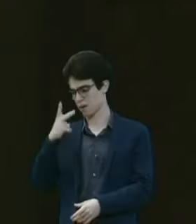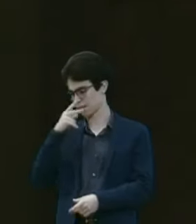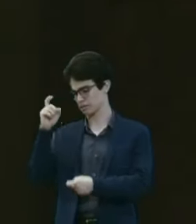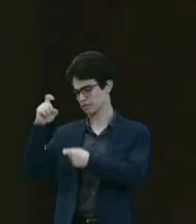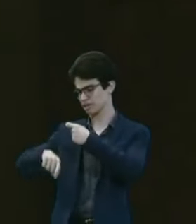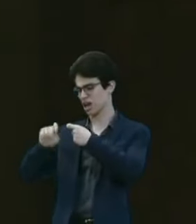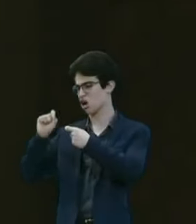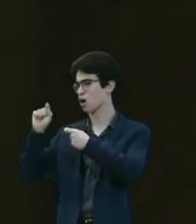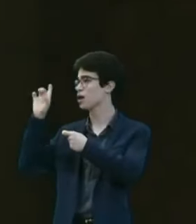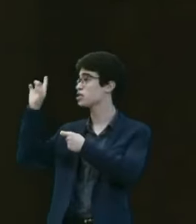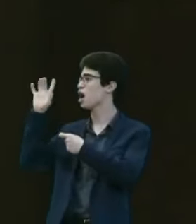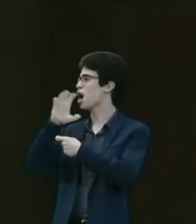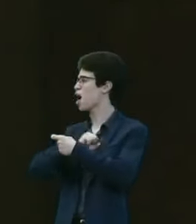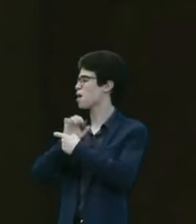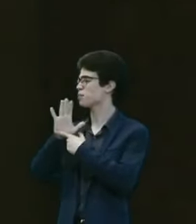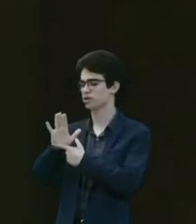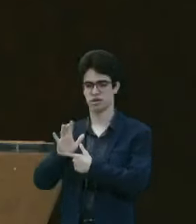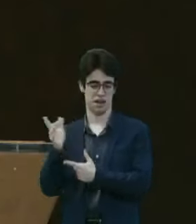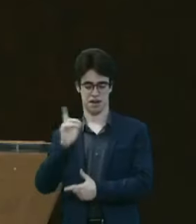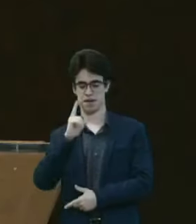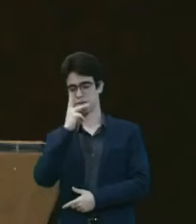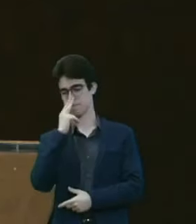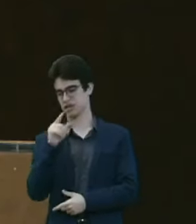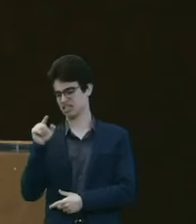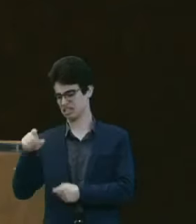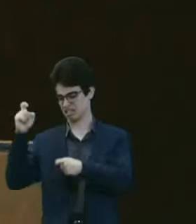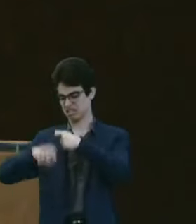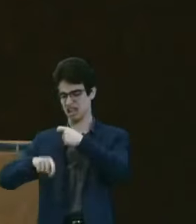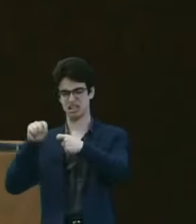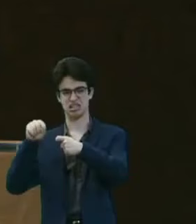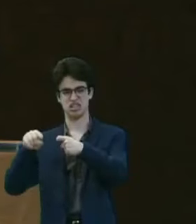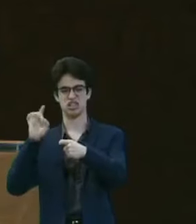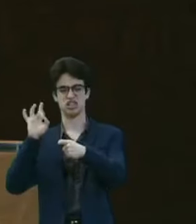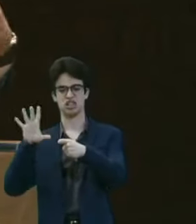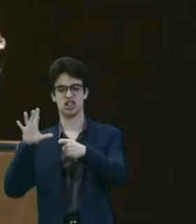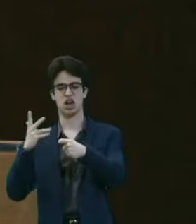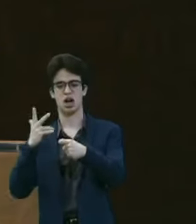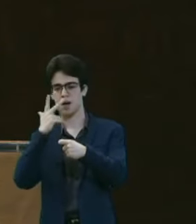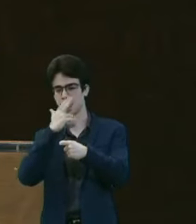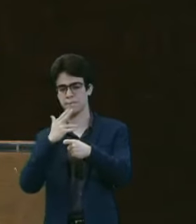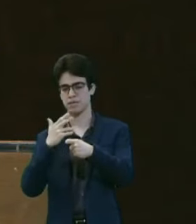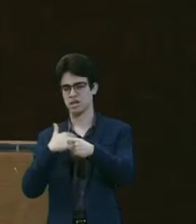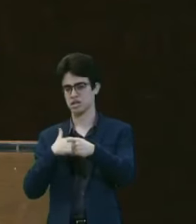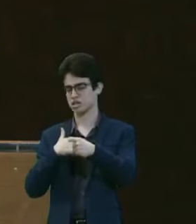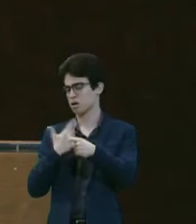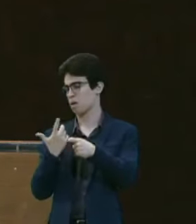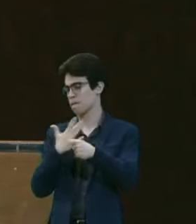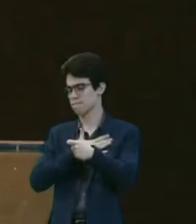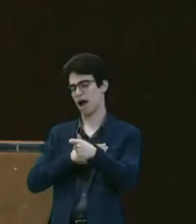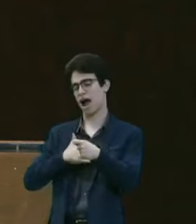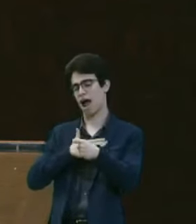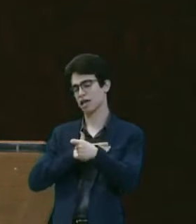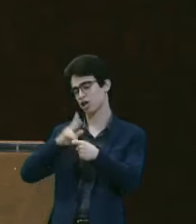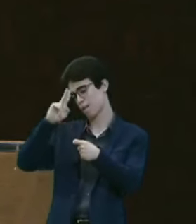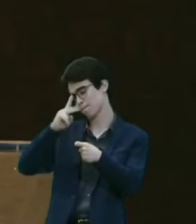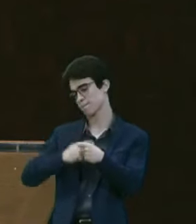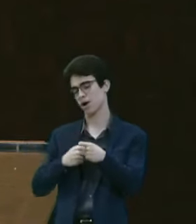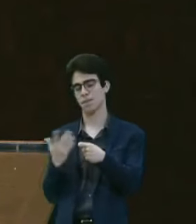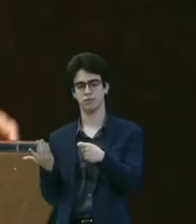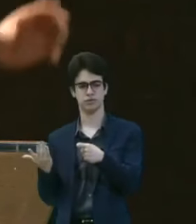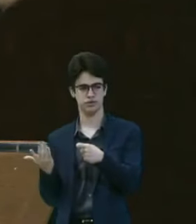uma expressão de amor, mas simplesmente algo egoísta, um prazer